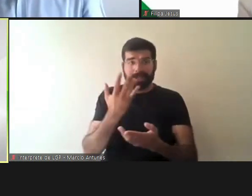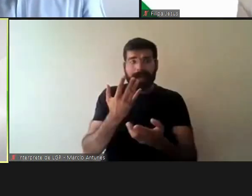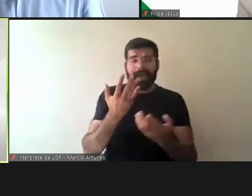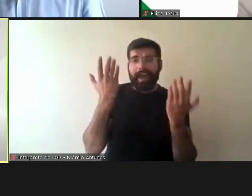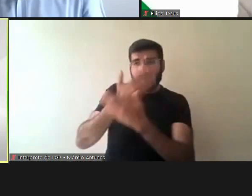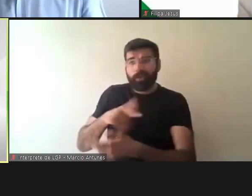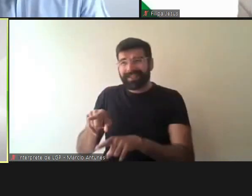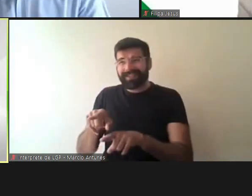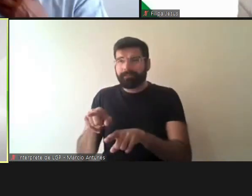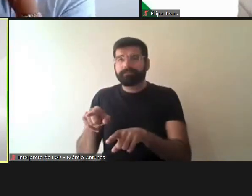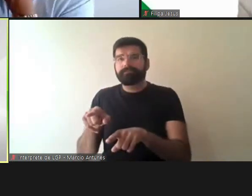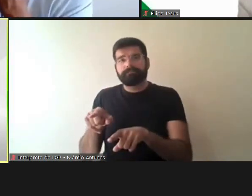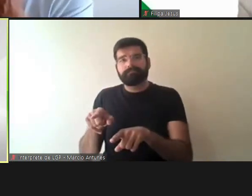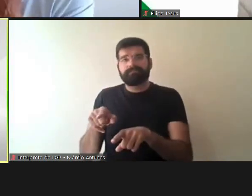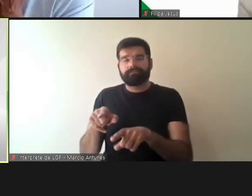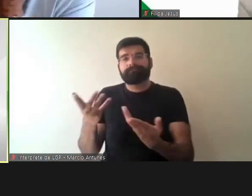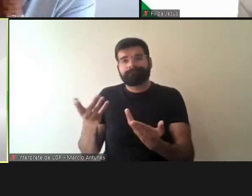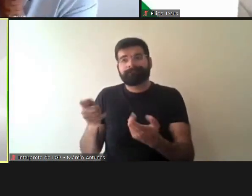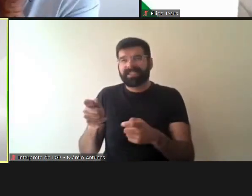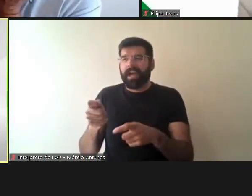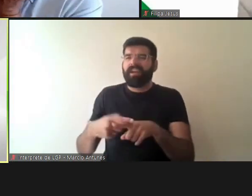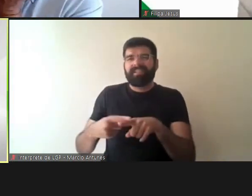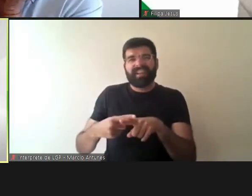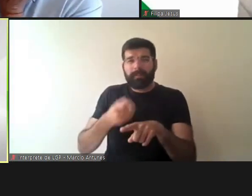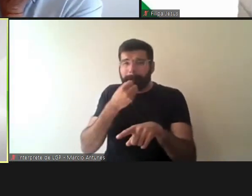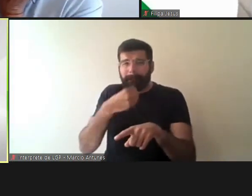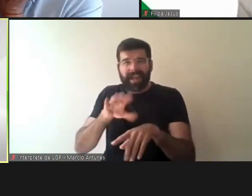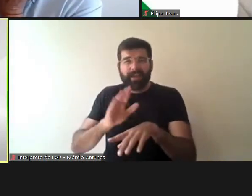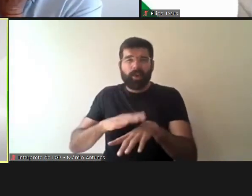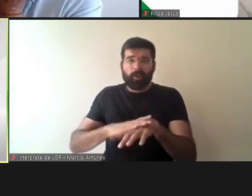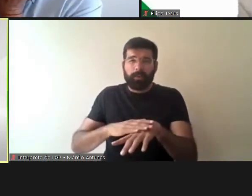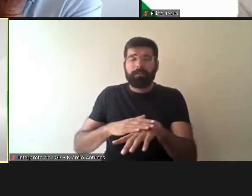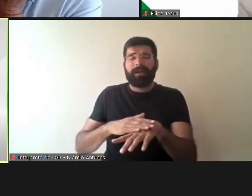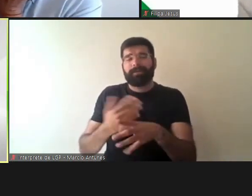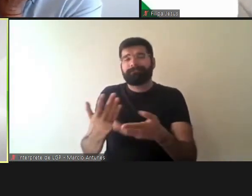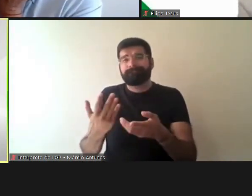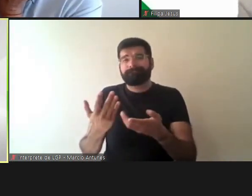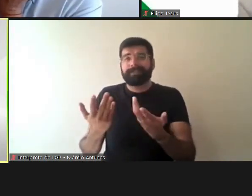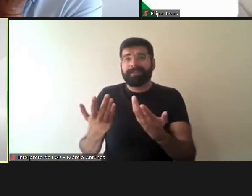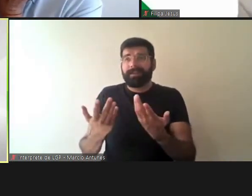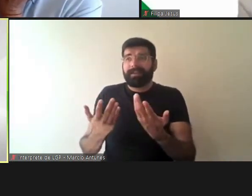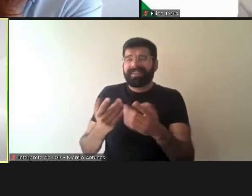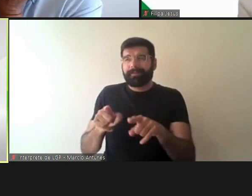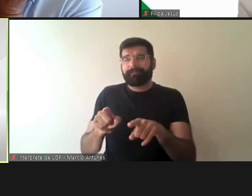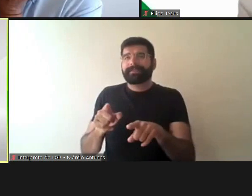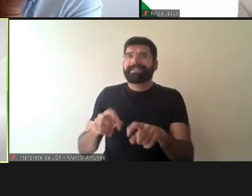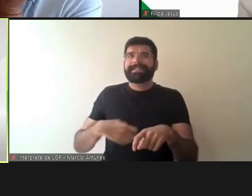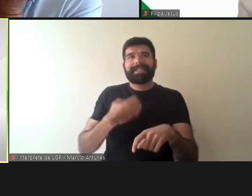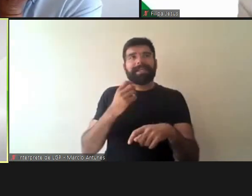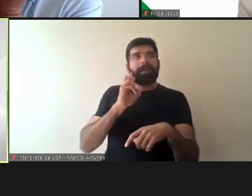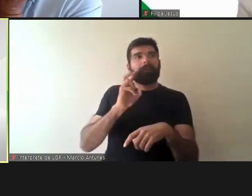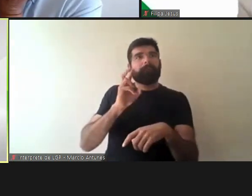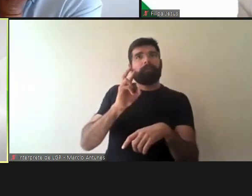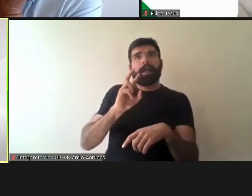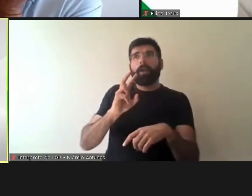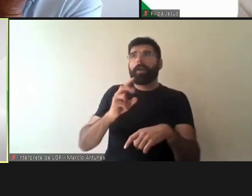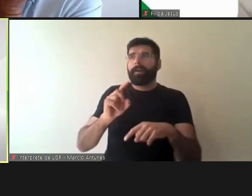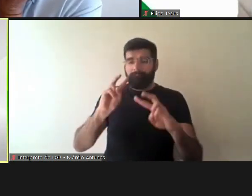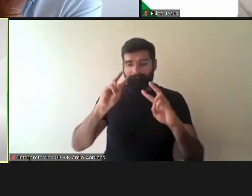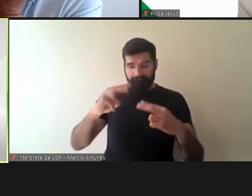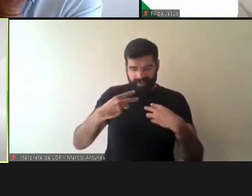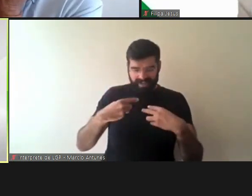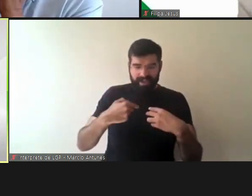um pouco ainda mais desmotivador de dar aqui um valor acrescentado do seu esforço pessoal